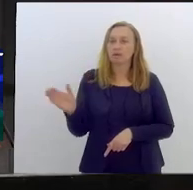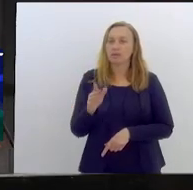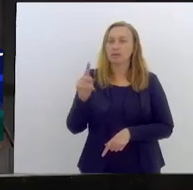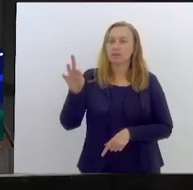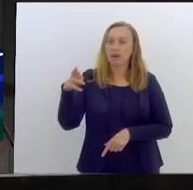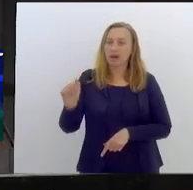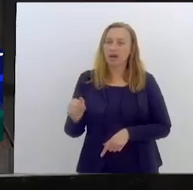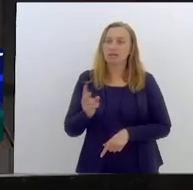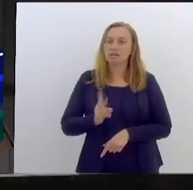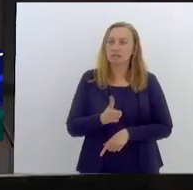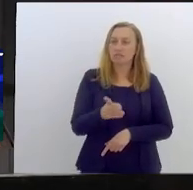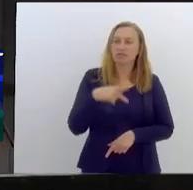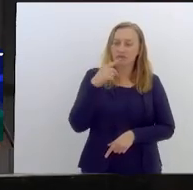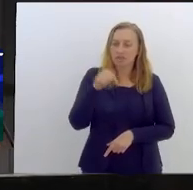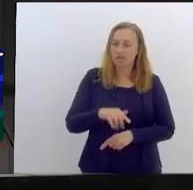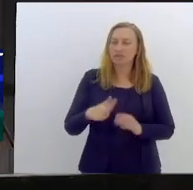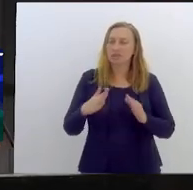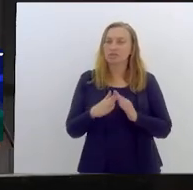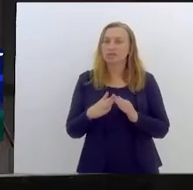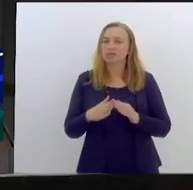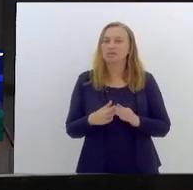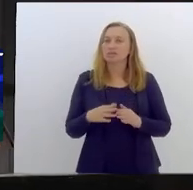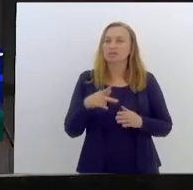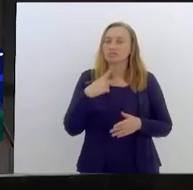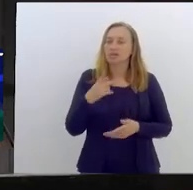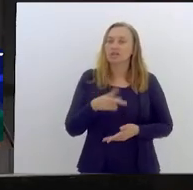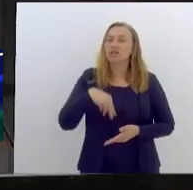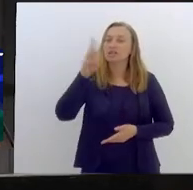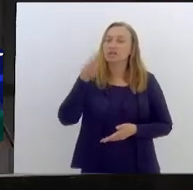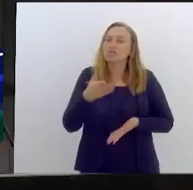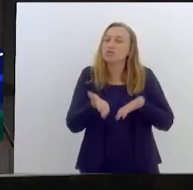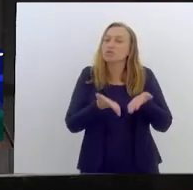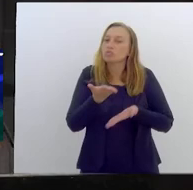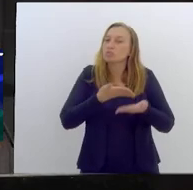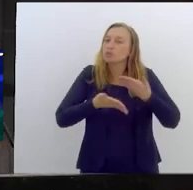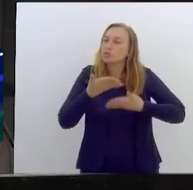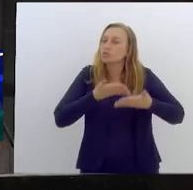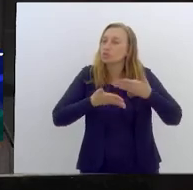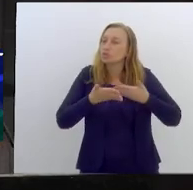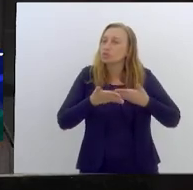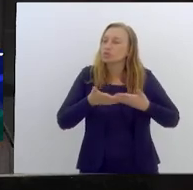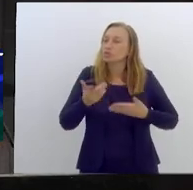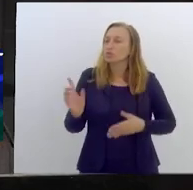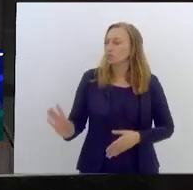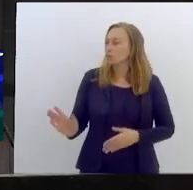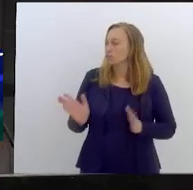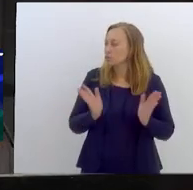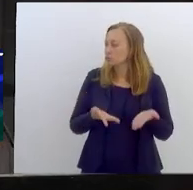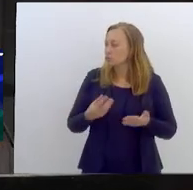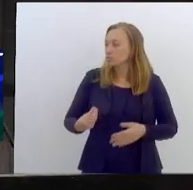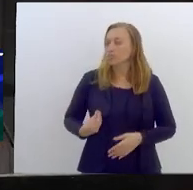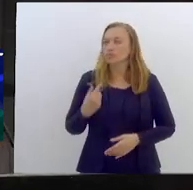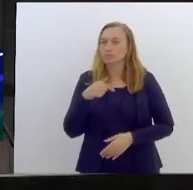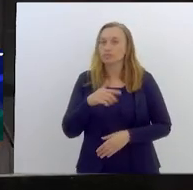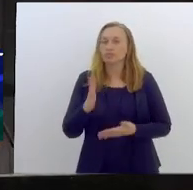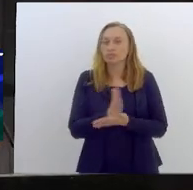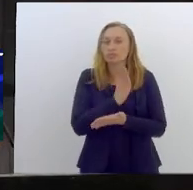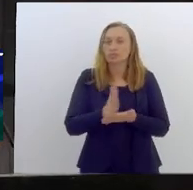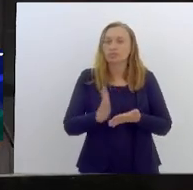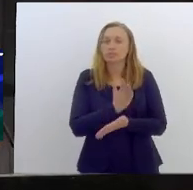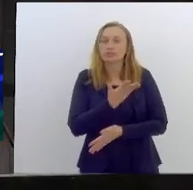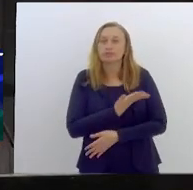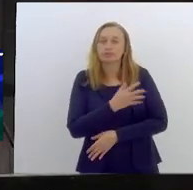casa congratulando aqueles que cuidam de nós. E hoje eu estou aqui com alguns amigos